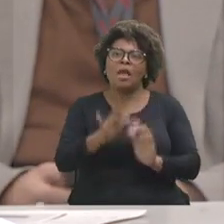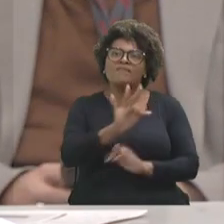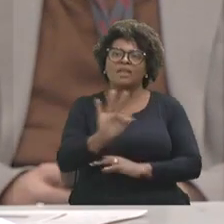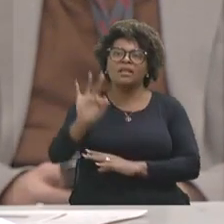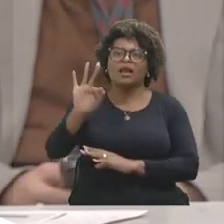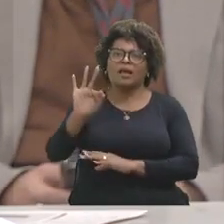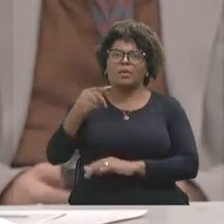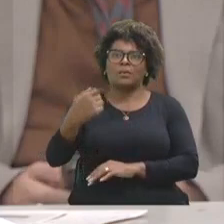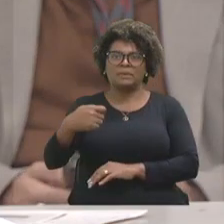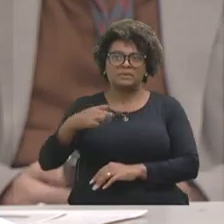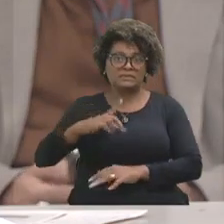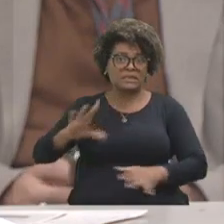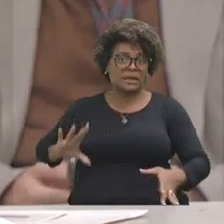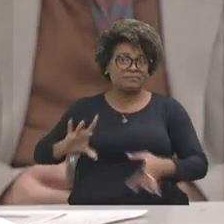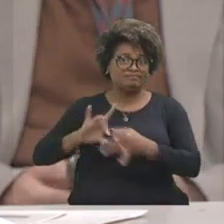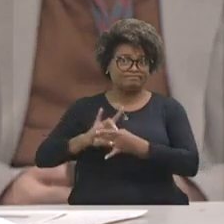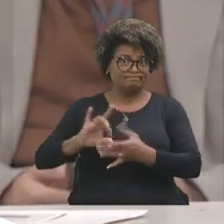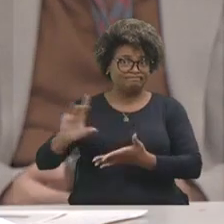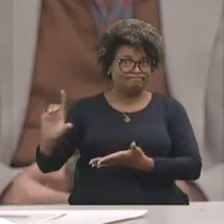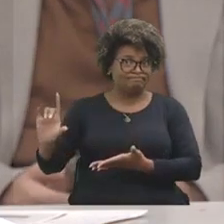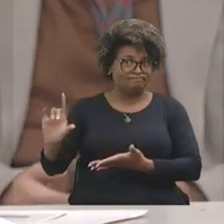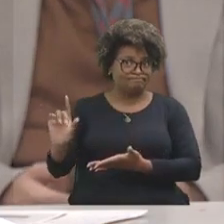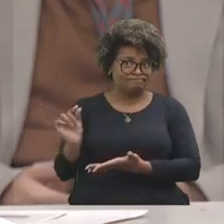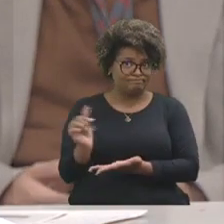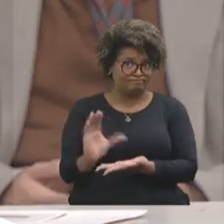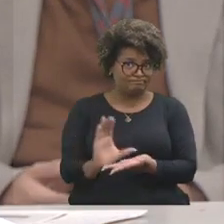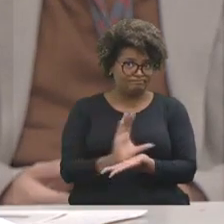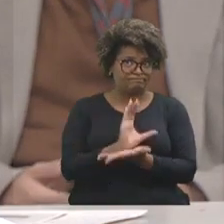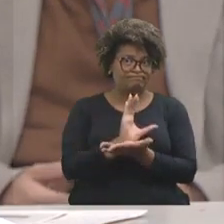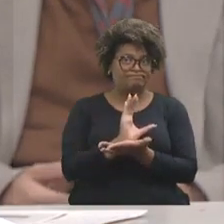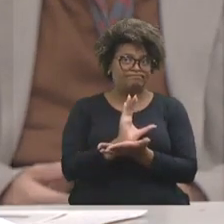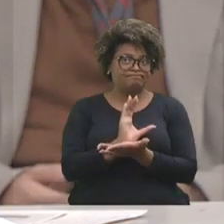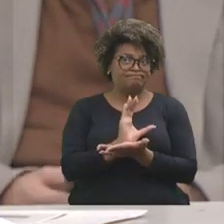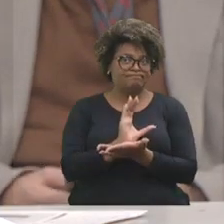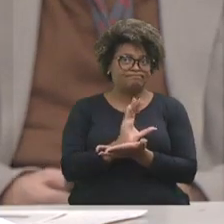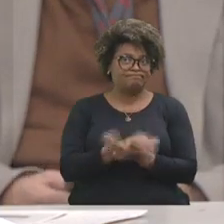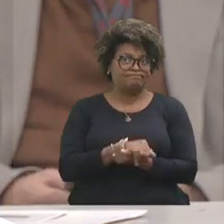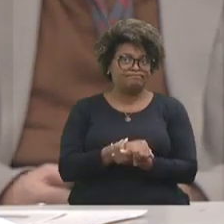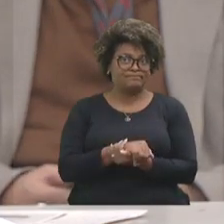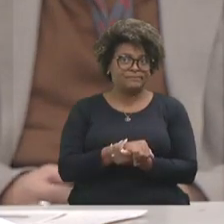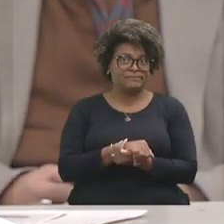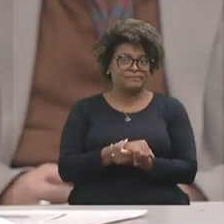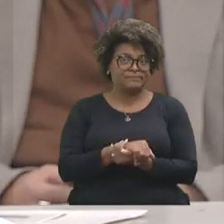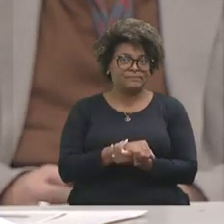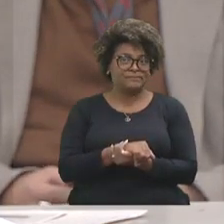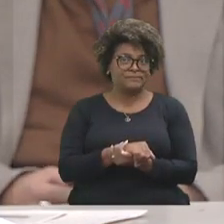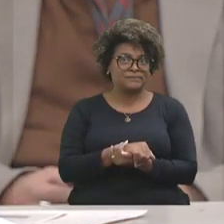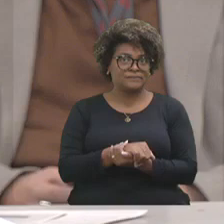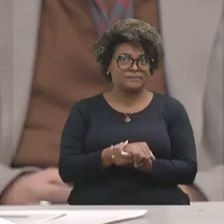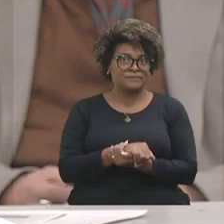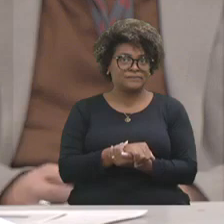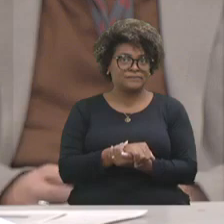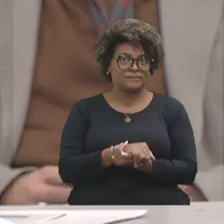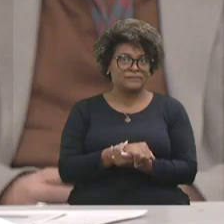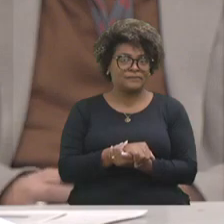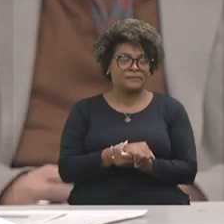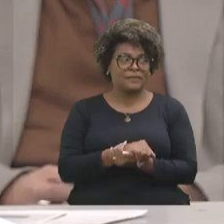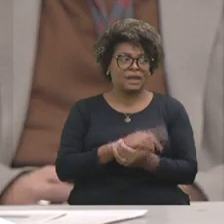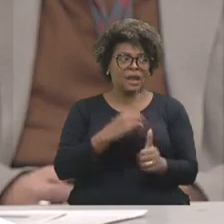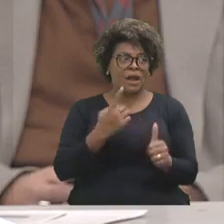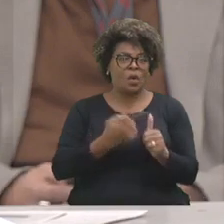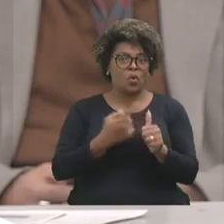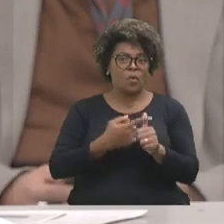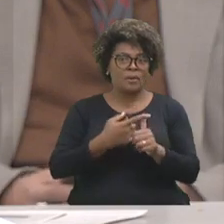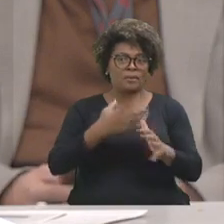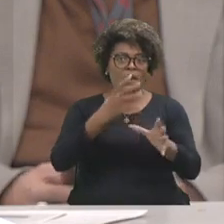recurso e o primeiro então agora eu falo com o presidente do conaz também Arantes é que a primeiro cálculo feito